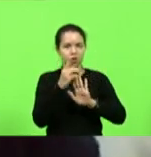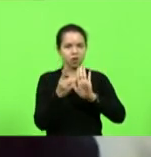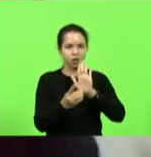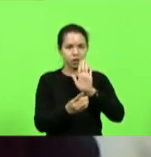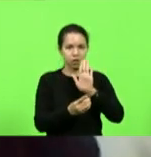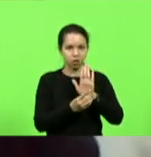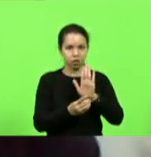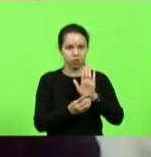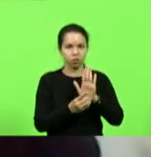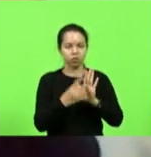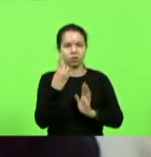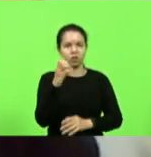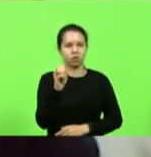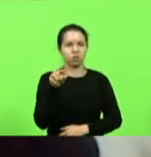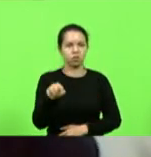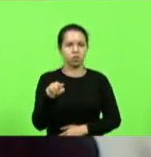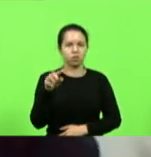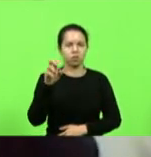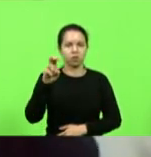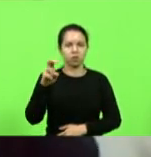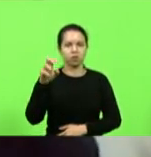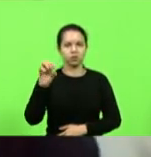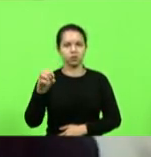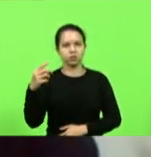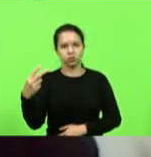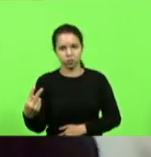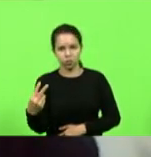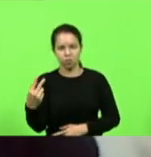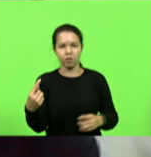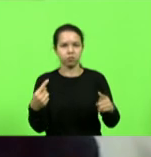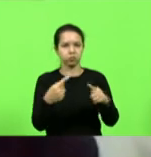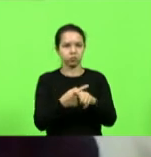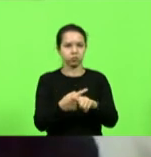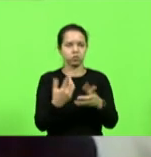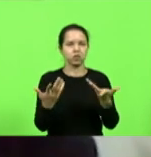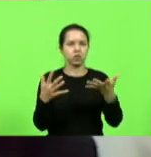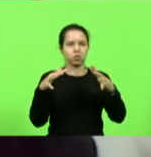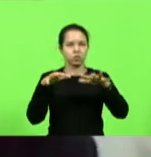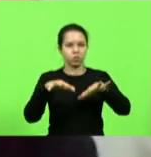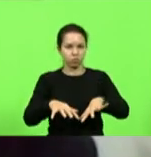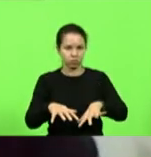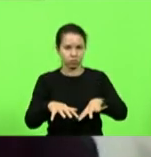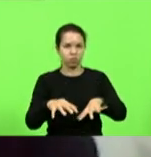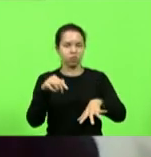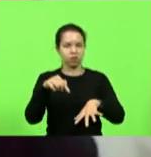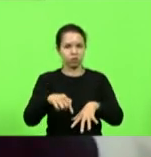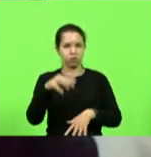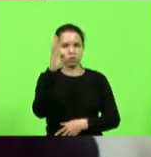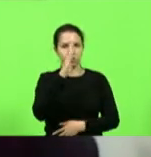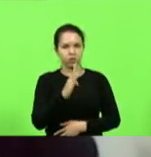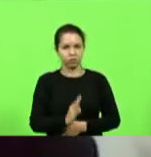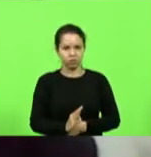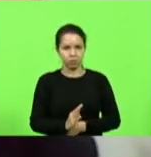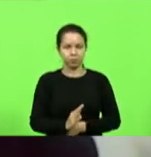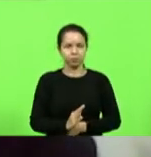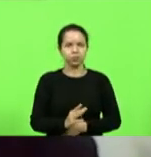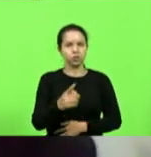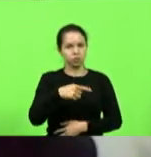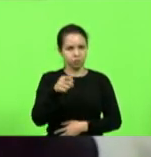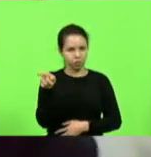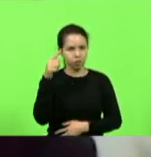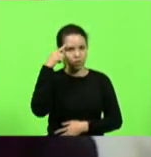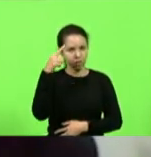decreto 10.502, que vai na contramão da inclusão em nosso país, né? Vocês lembram do